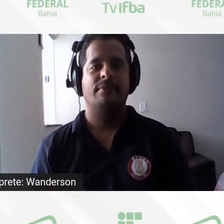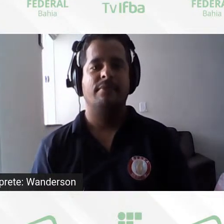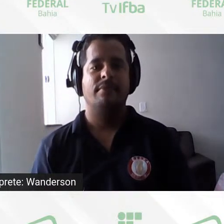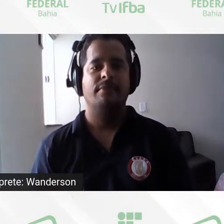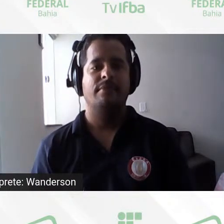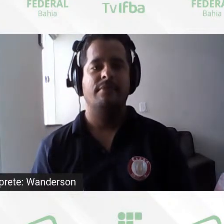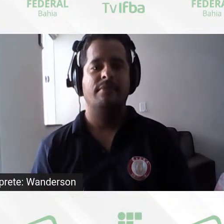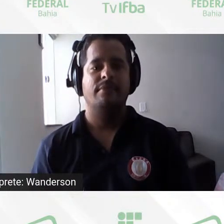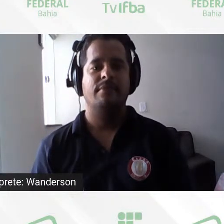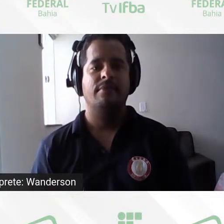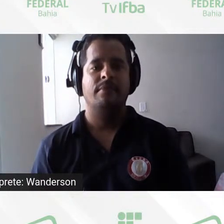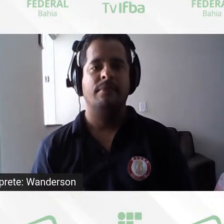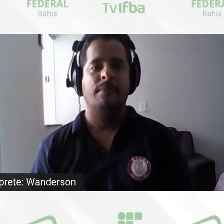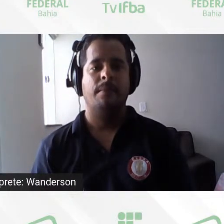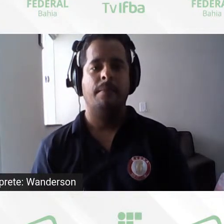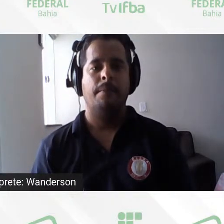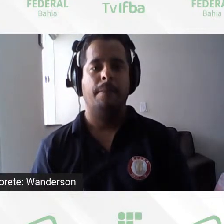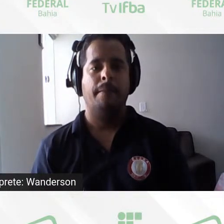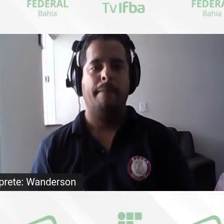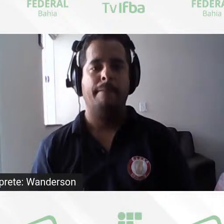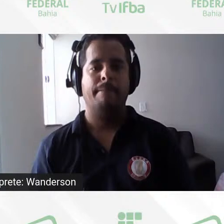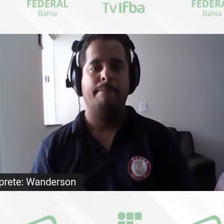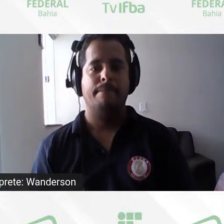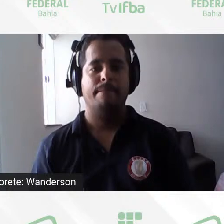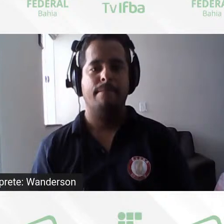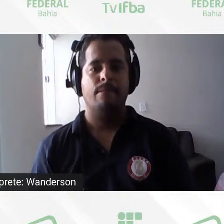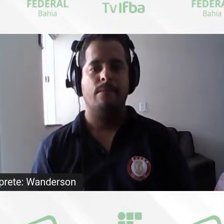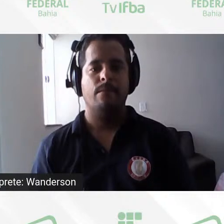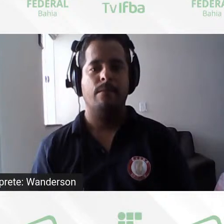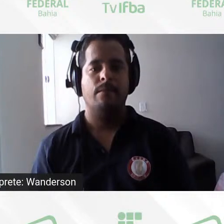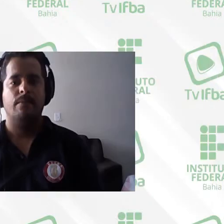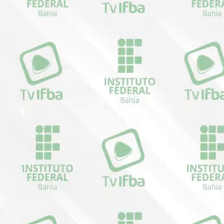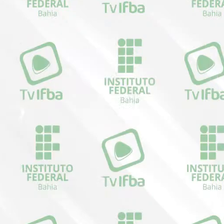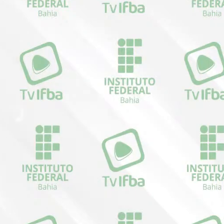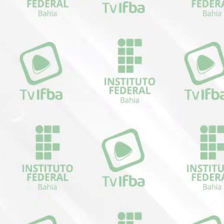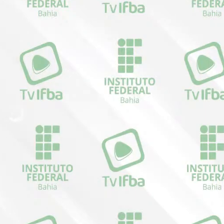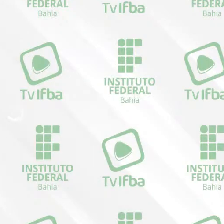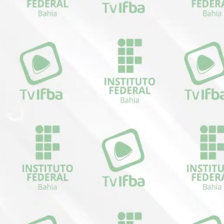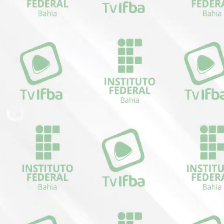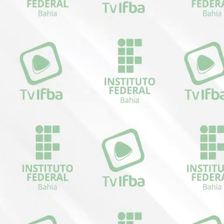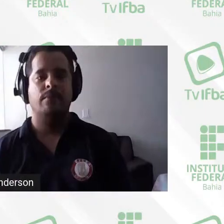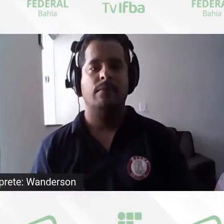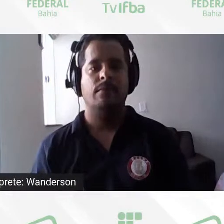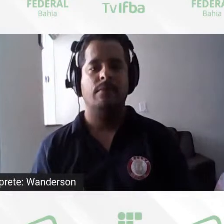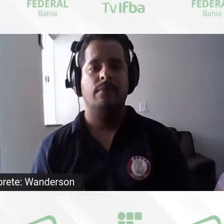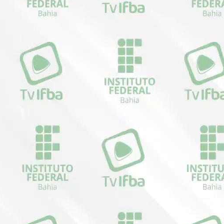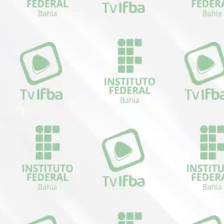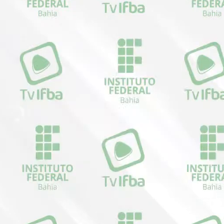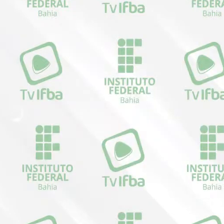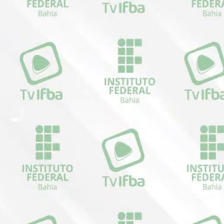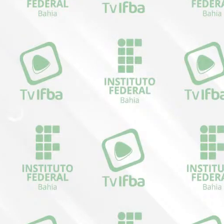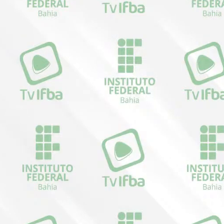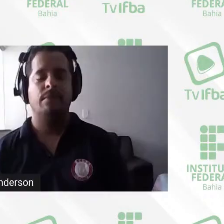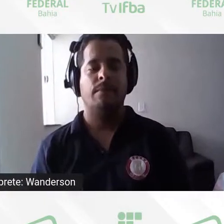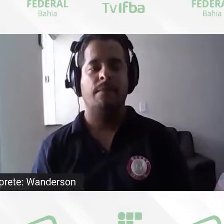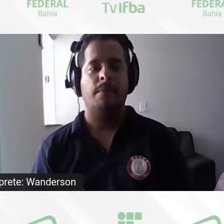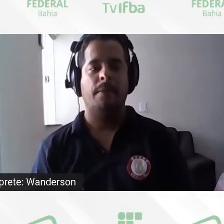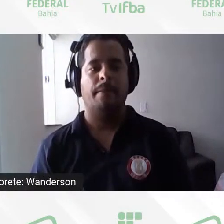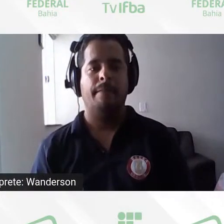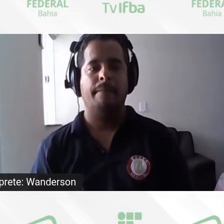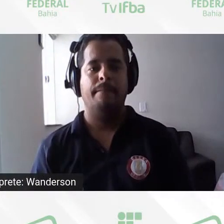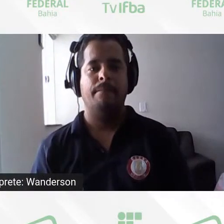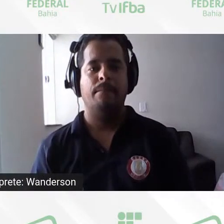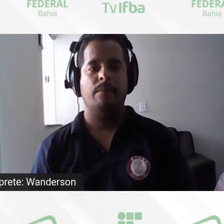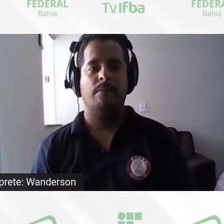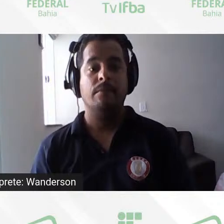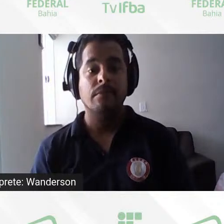Oi. Não, deixa eu remover. Ai,